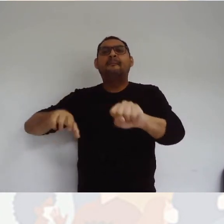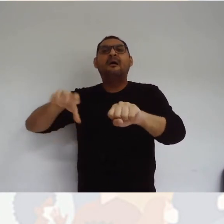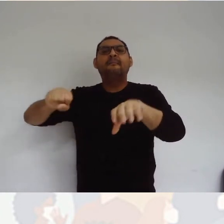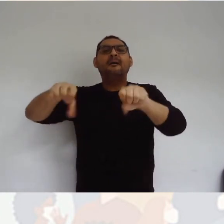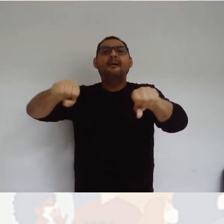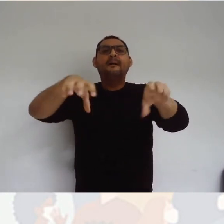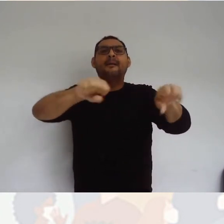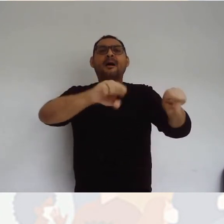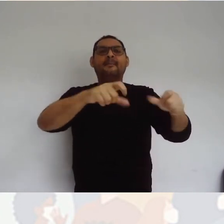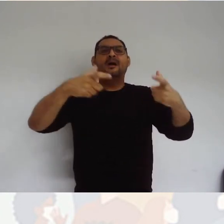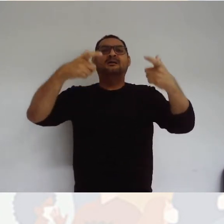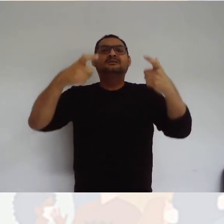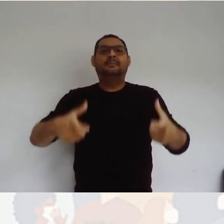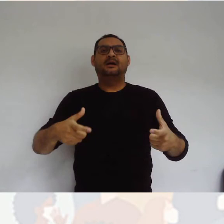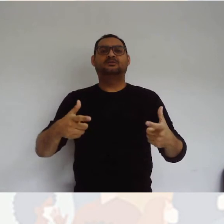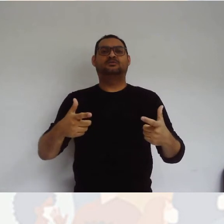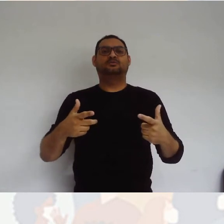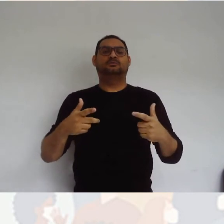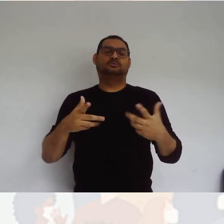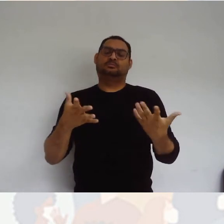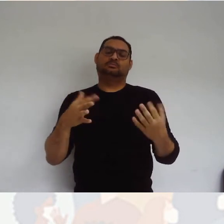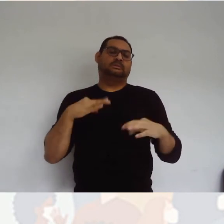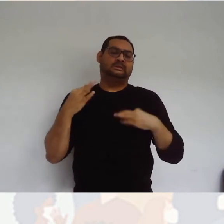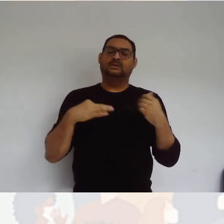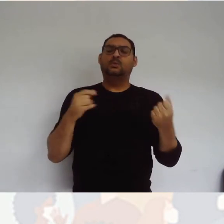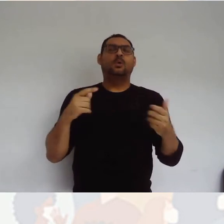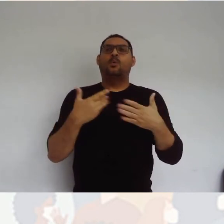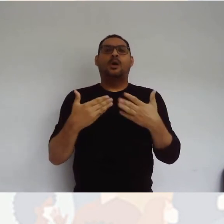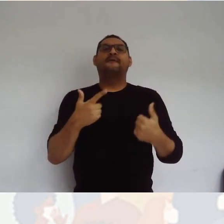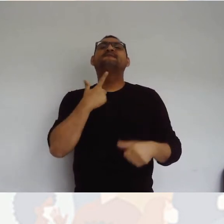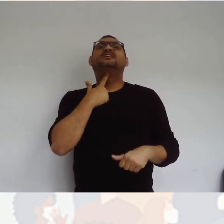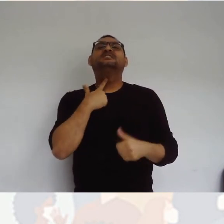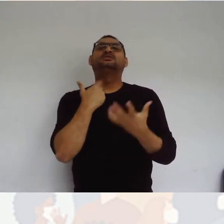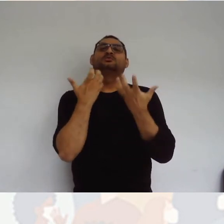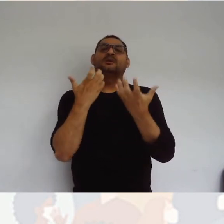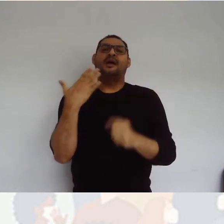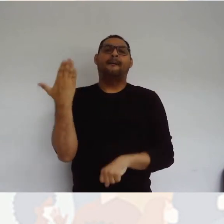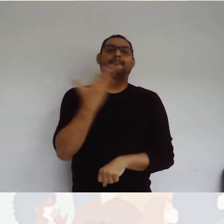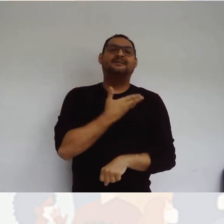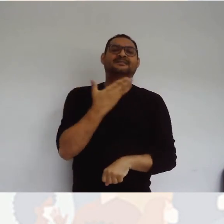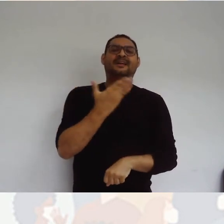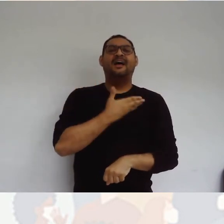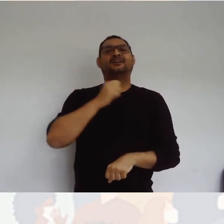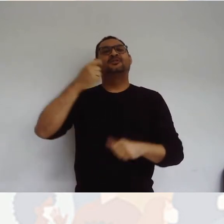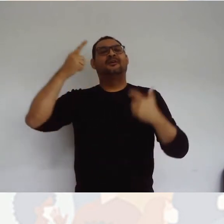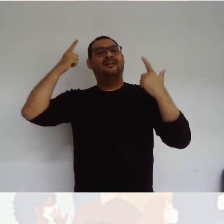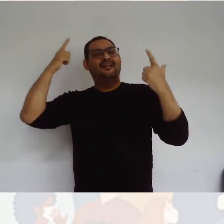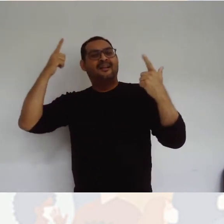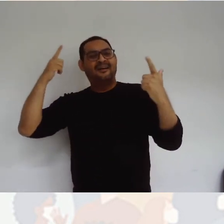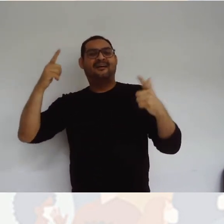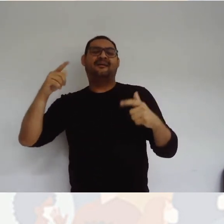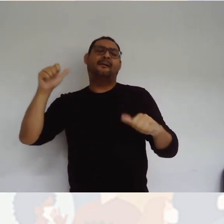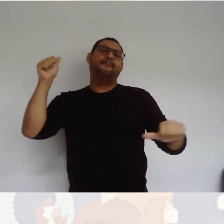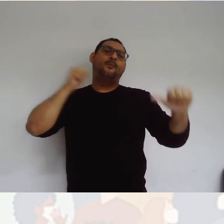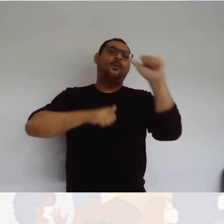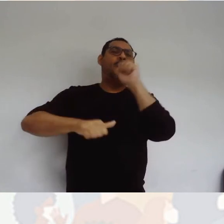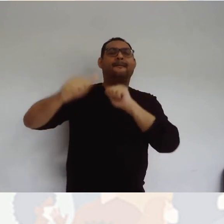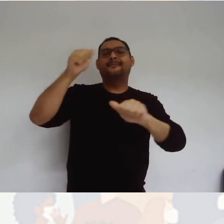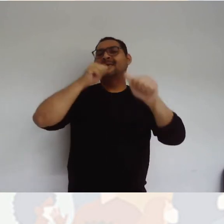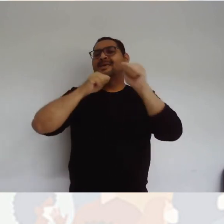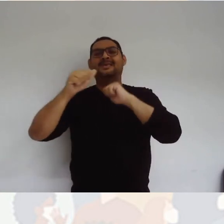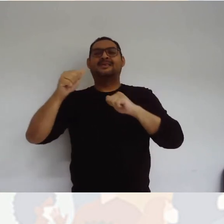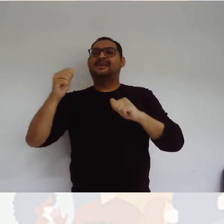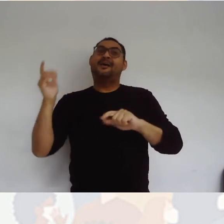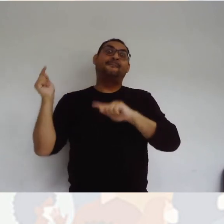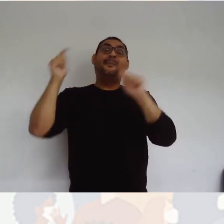espaços enquanto desejos, não só como amizade, como confraternização, de uma boa boemia, de se fazer um